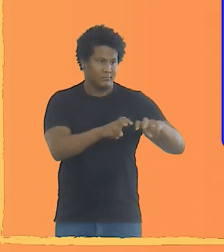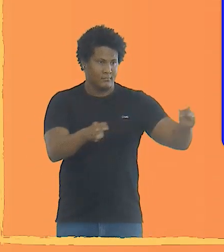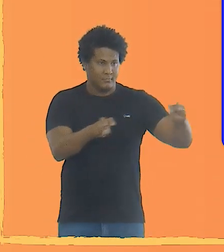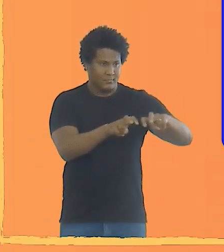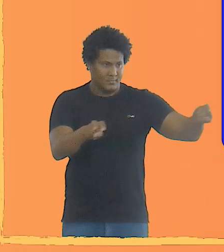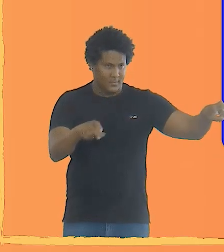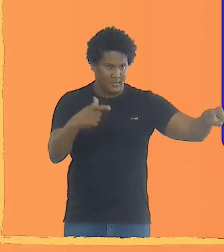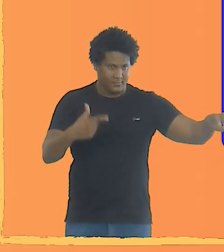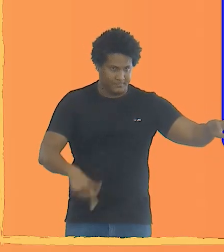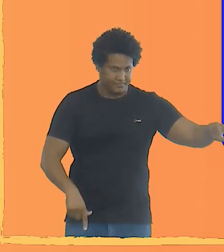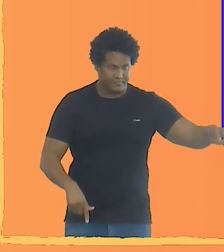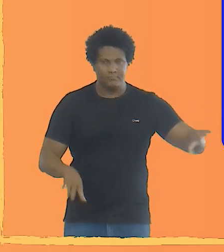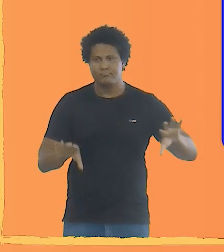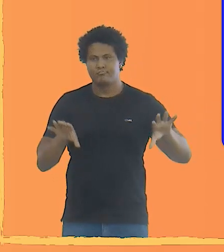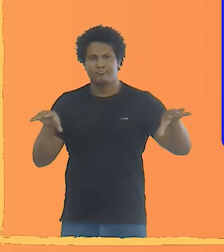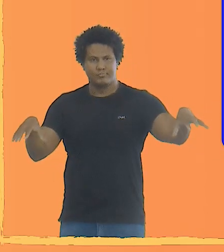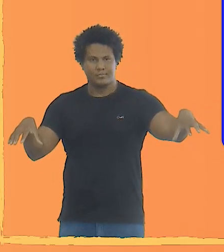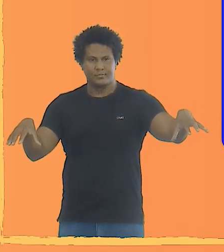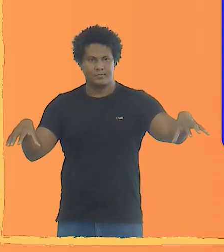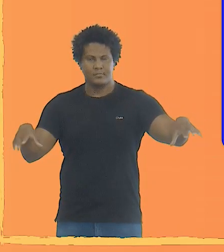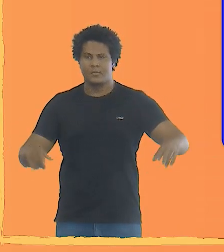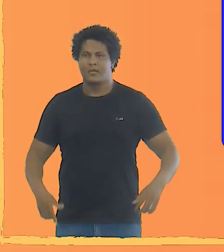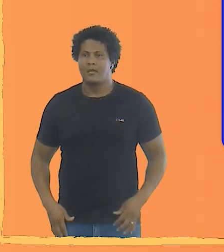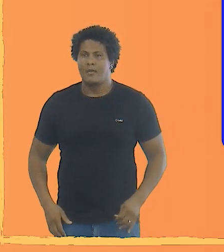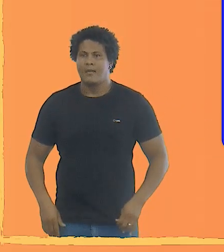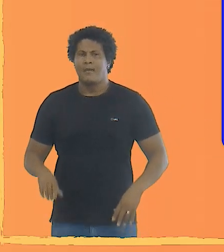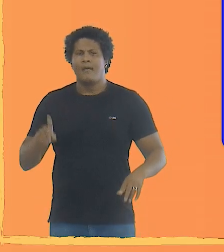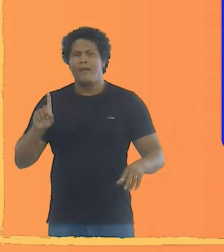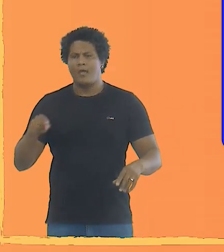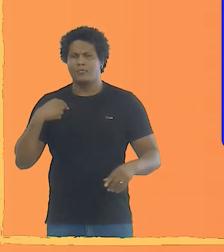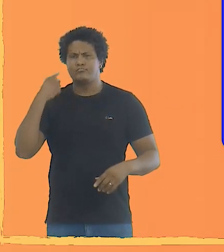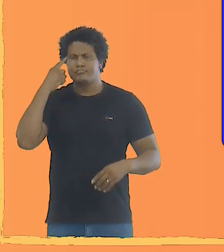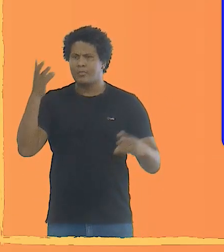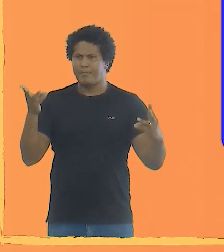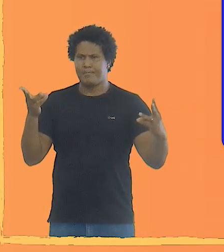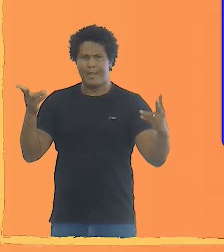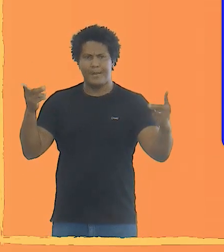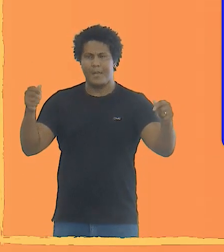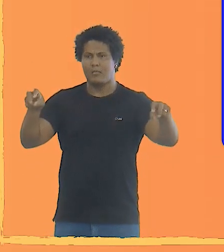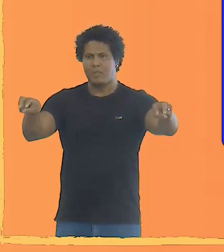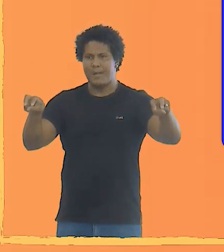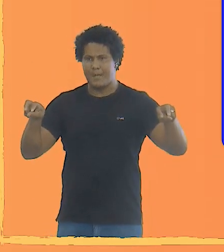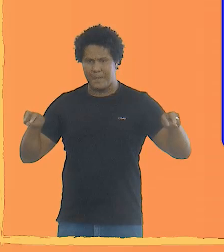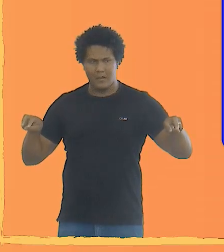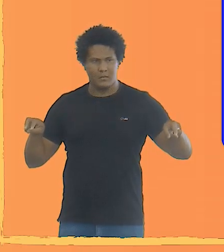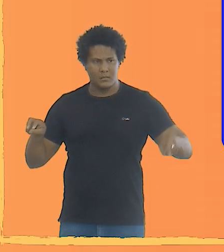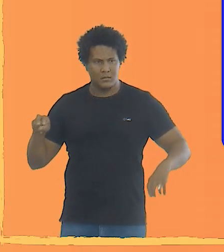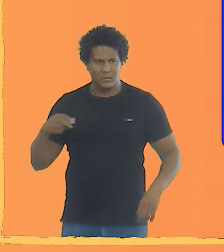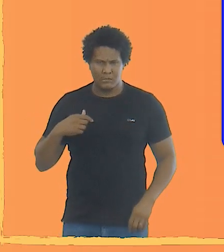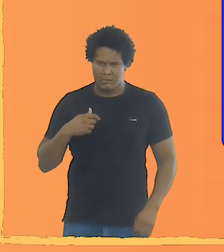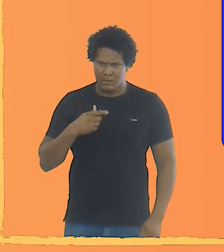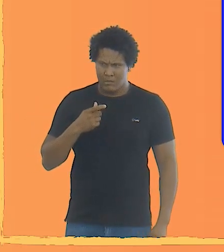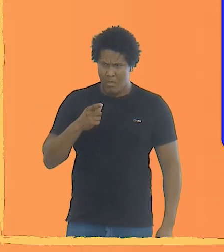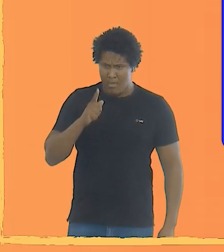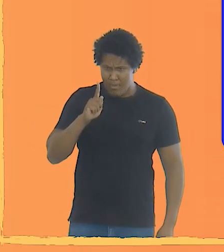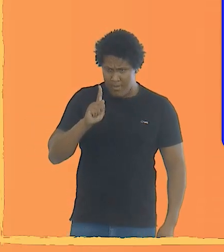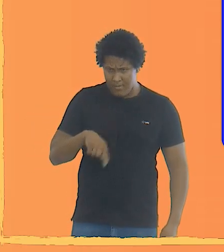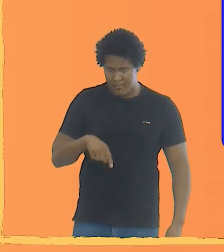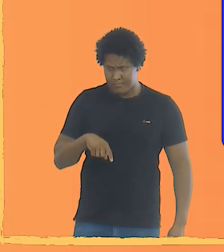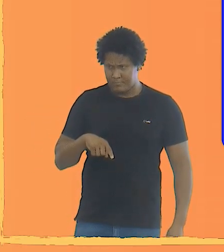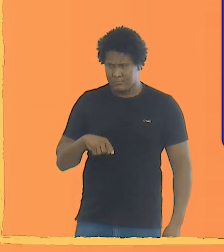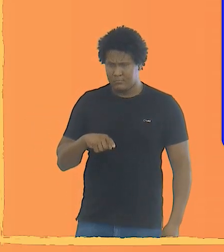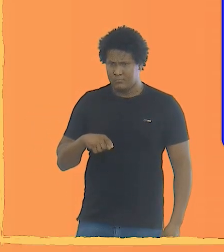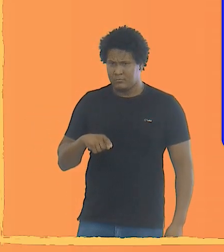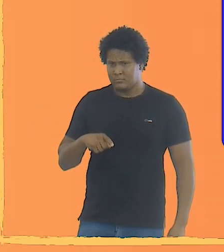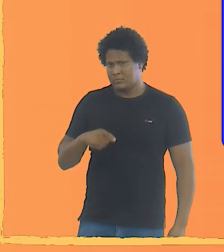lado esquerdo. Se eu quiser saber o seguinte, eu quero contar quantas cadeiras eu tenho aqui. Pessoal, será que é interessante a